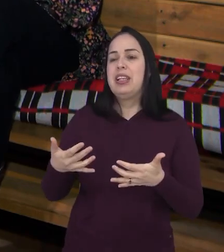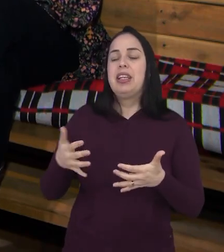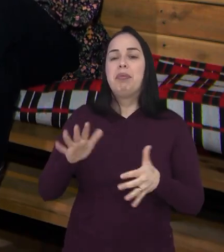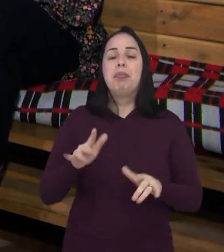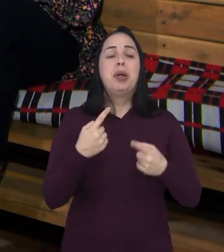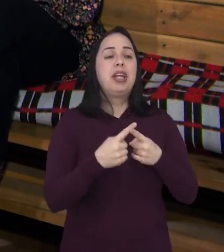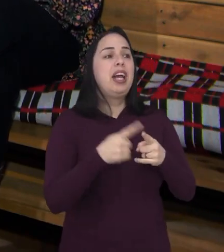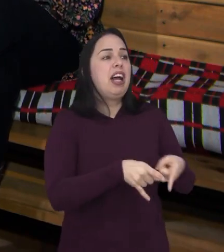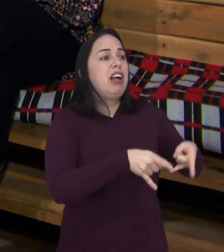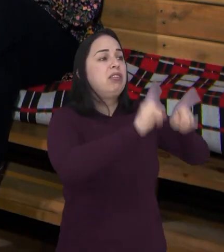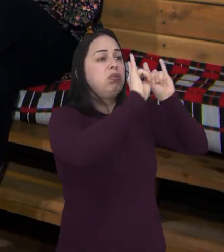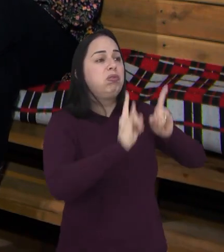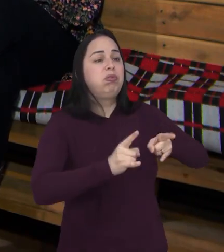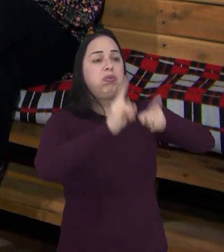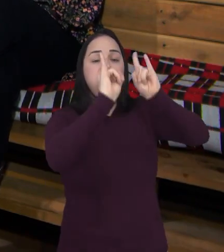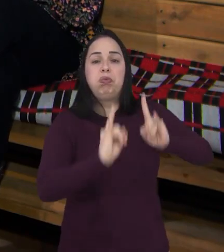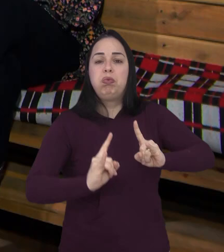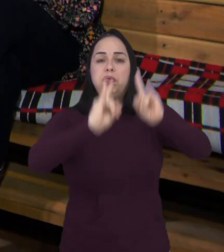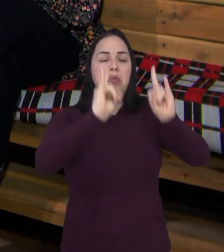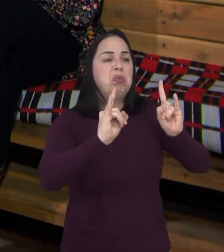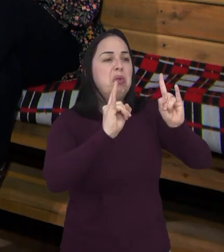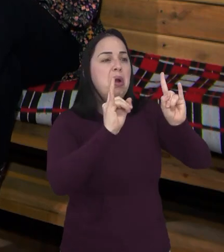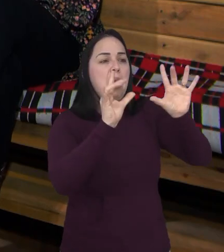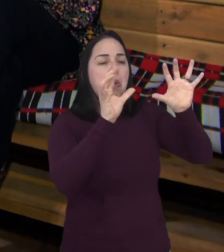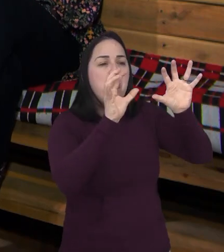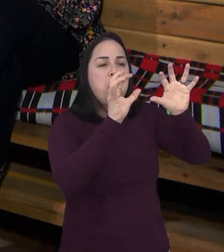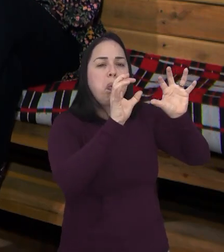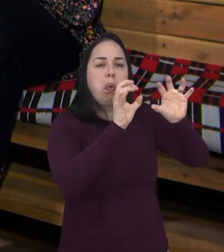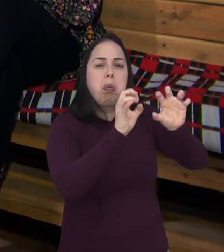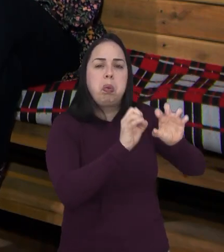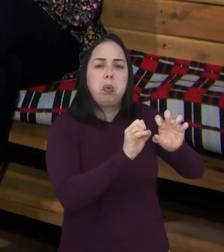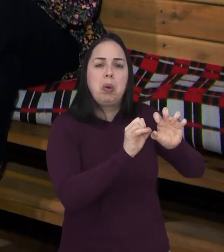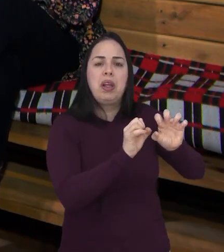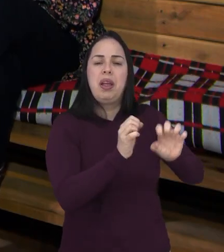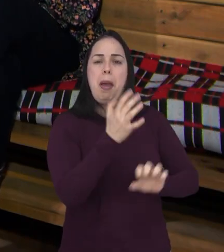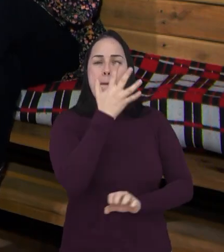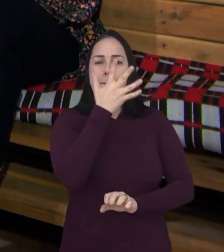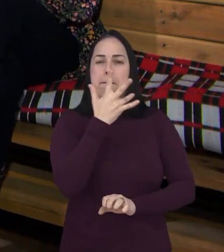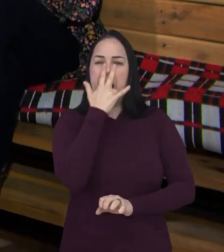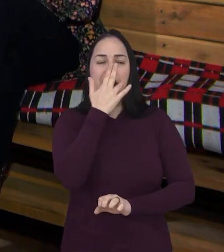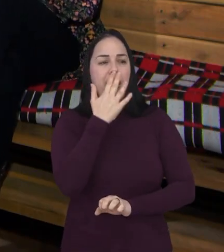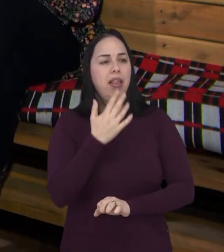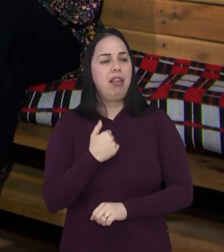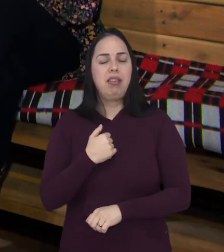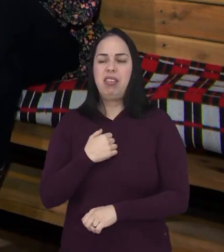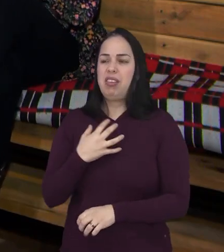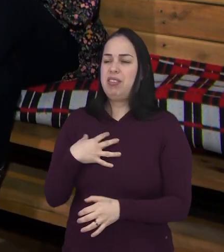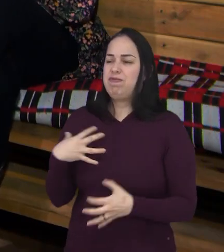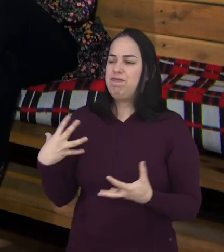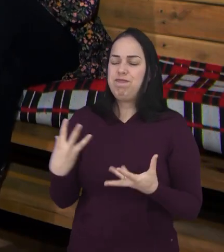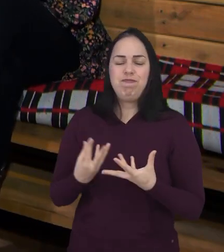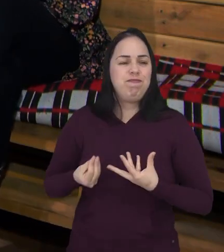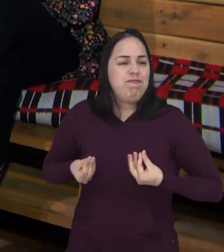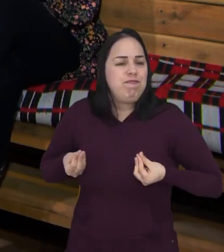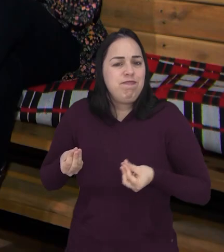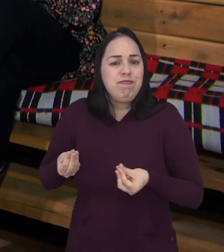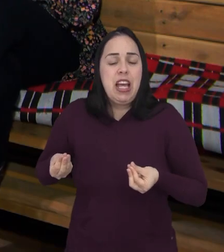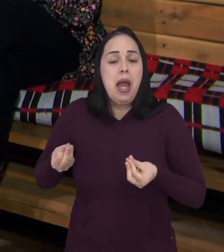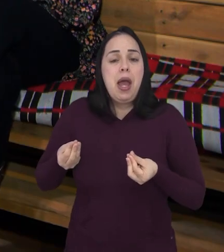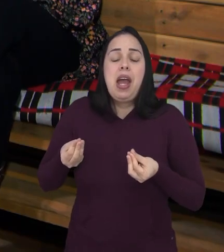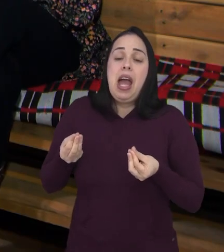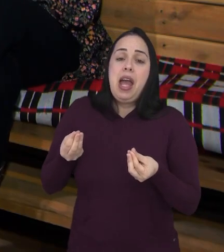cinza e do urbano, que muitas vezes vai afastando a gente, né? Da nossa essência, da natureza e tudo